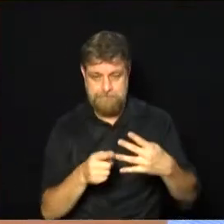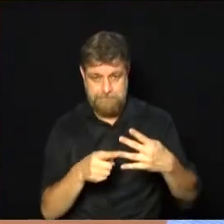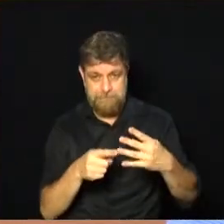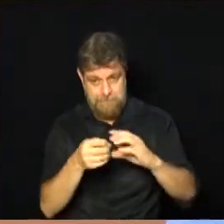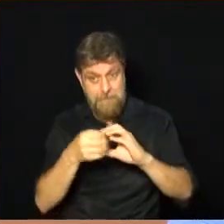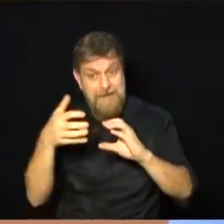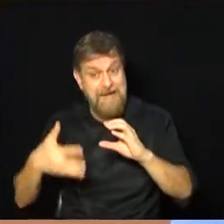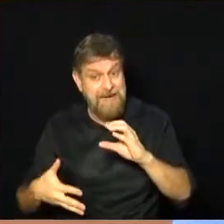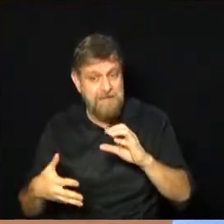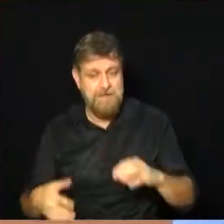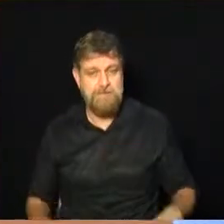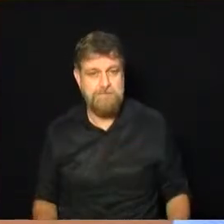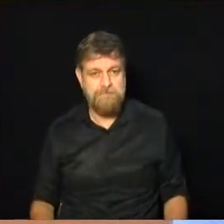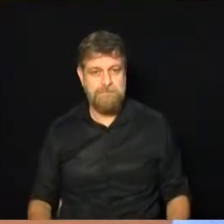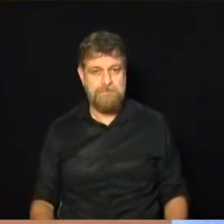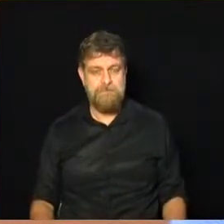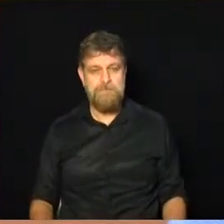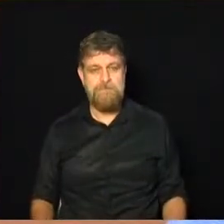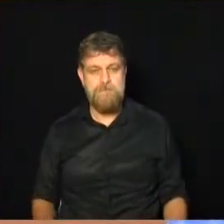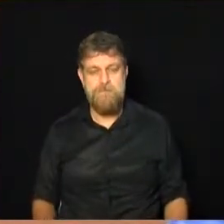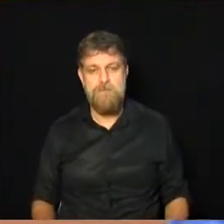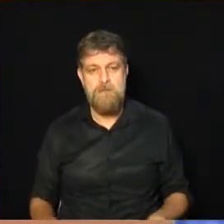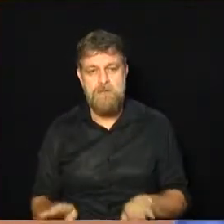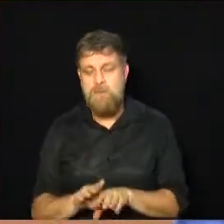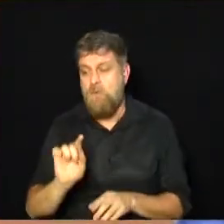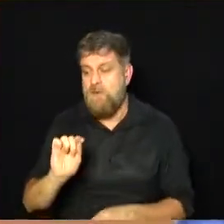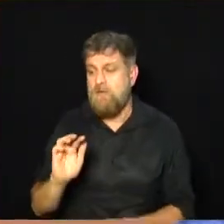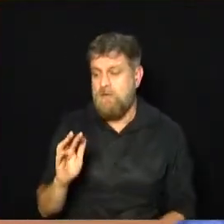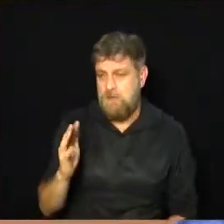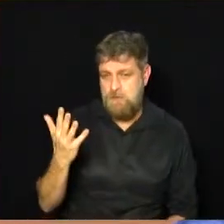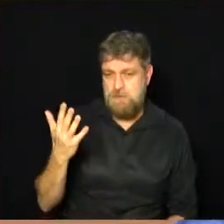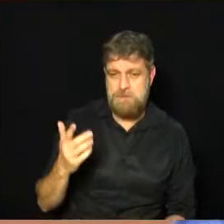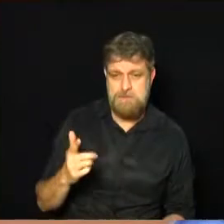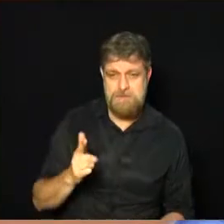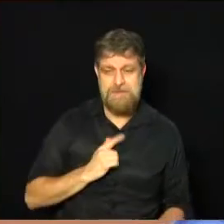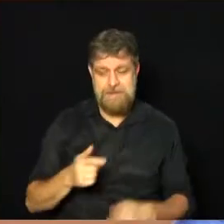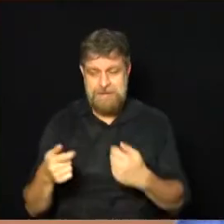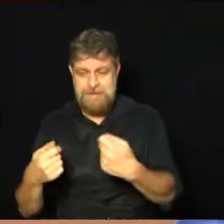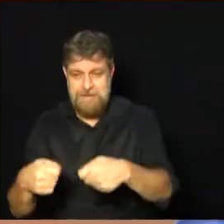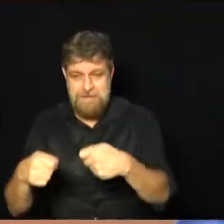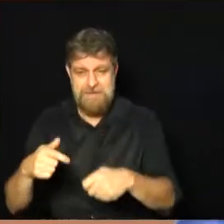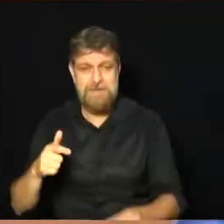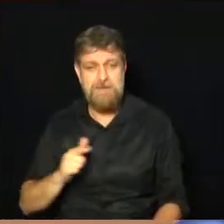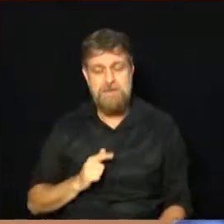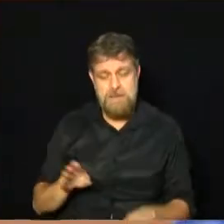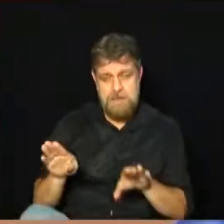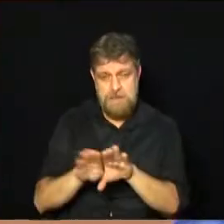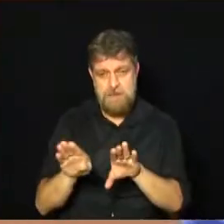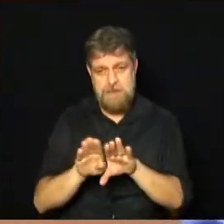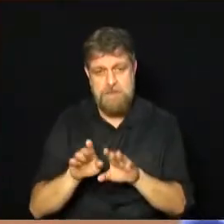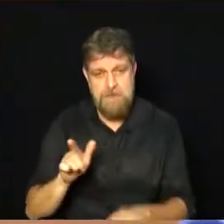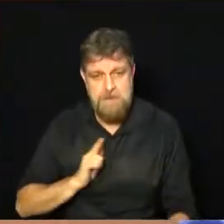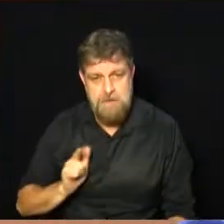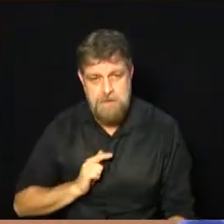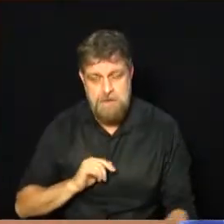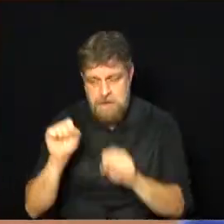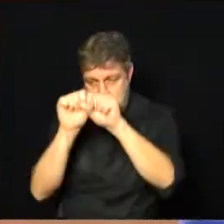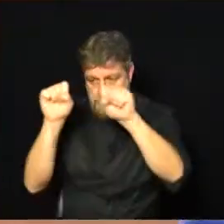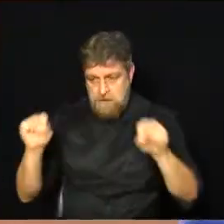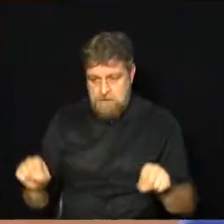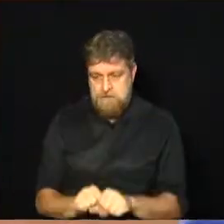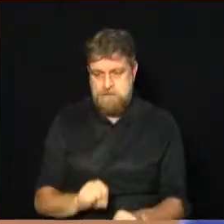sistema. Essa característica traz uma necessidade decorrente que também existe nos sistemas